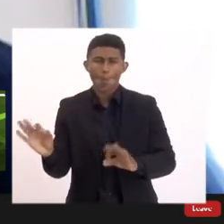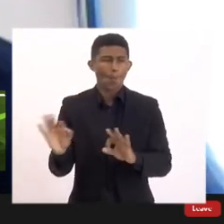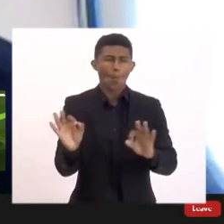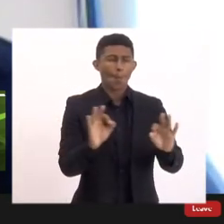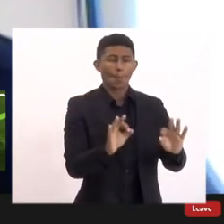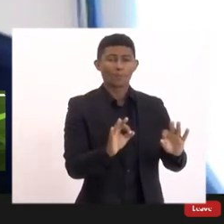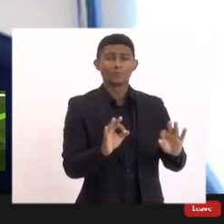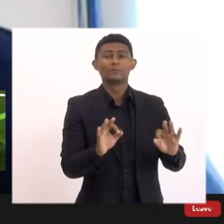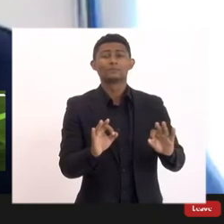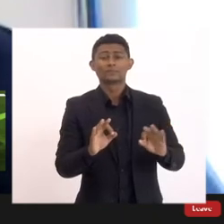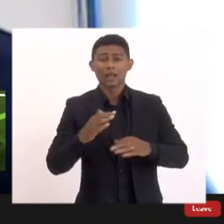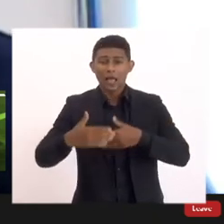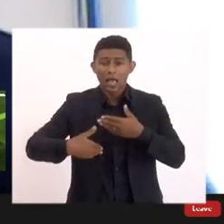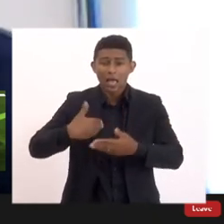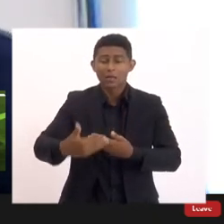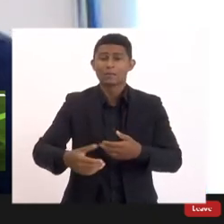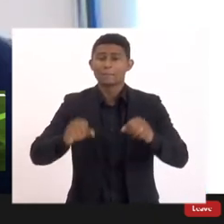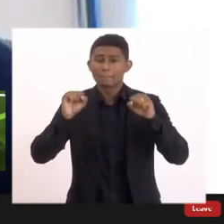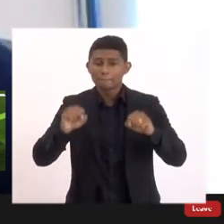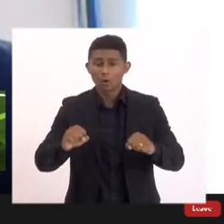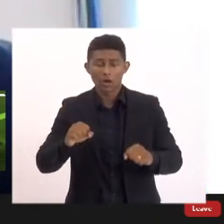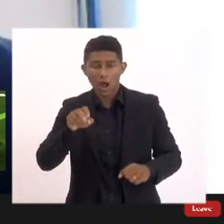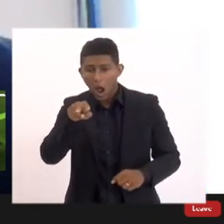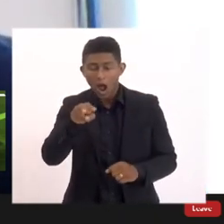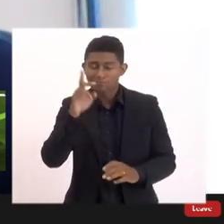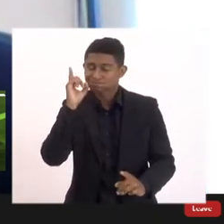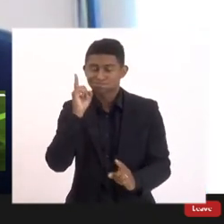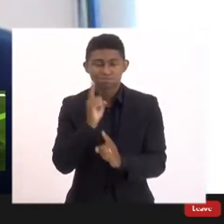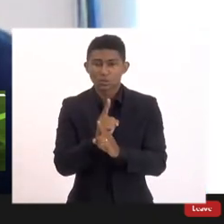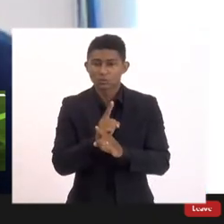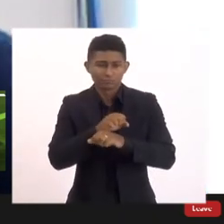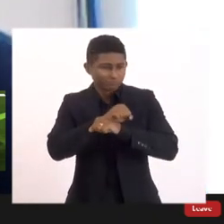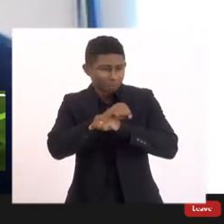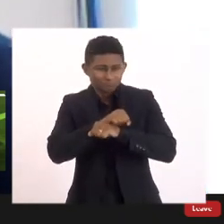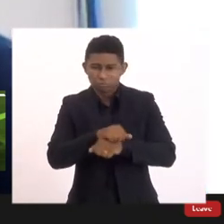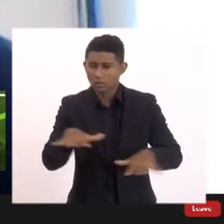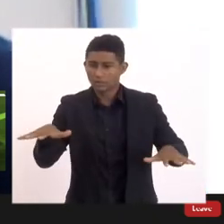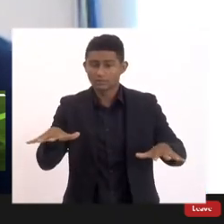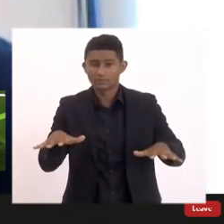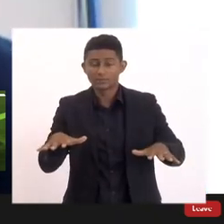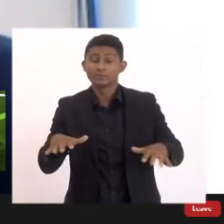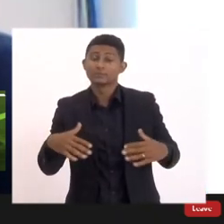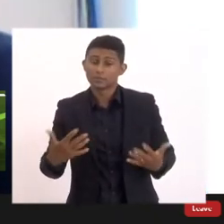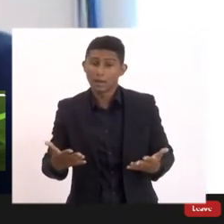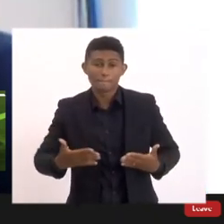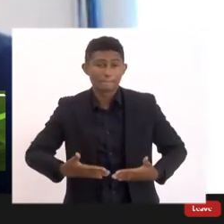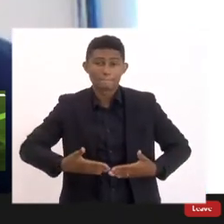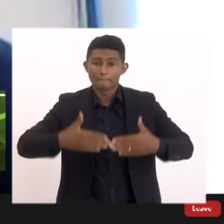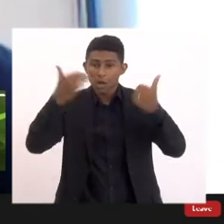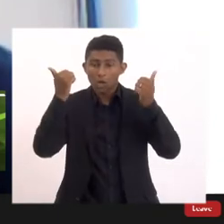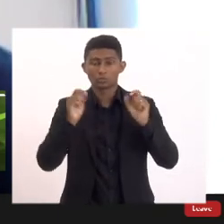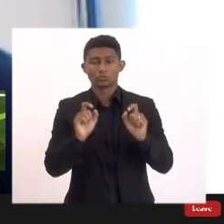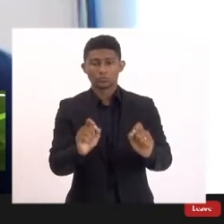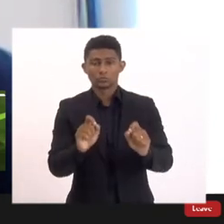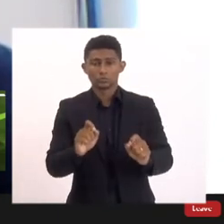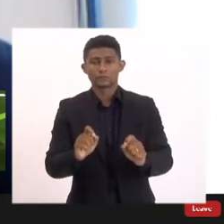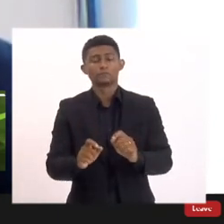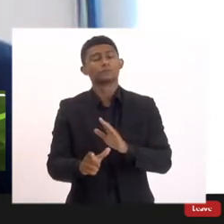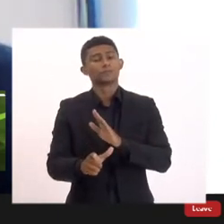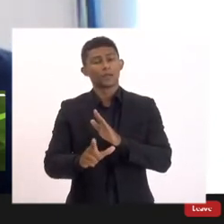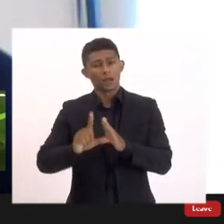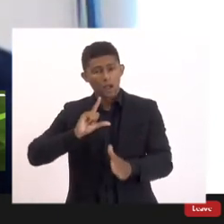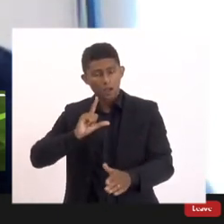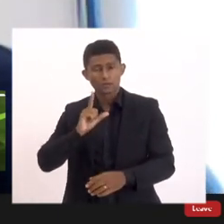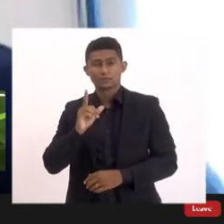ter surtos dentro da escola que levem à interrupção das aulas. A melhor maneira de evitar a interrupção das aulas, a melhor maneira de evitar surtos é